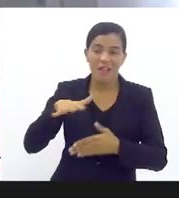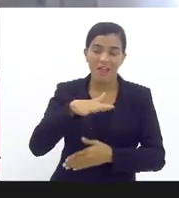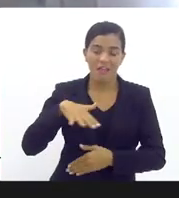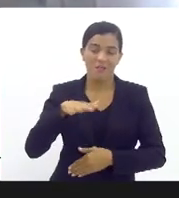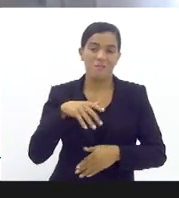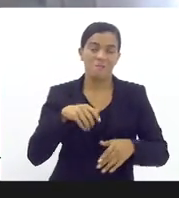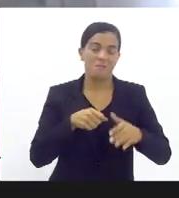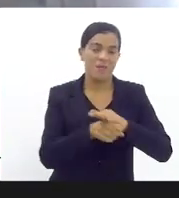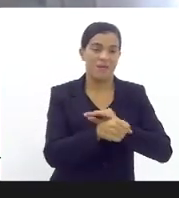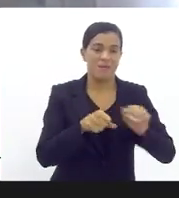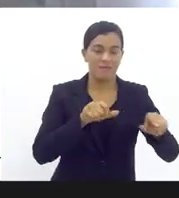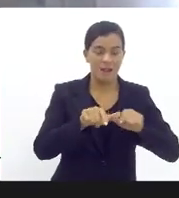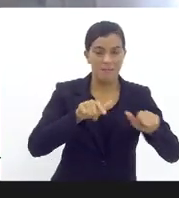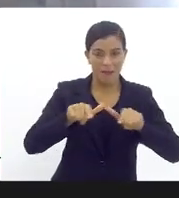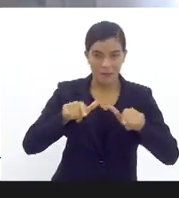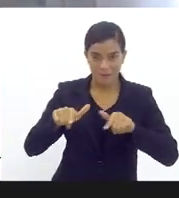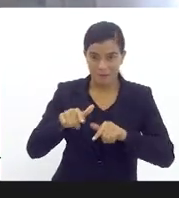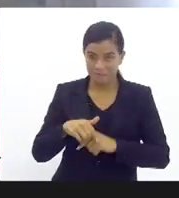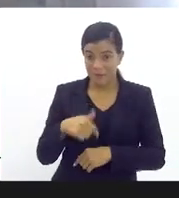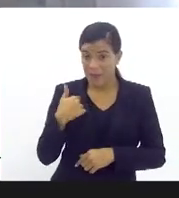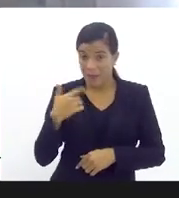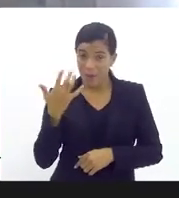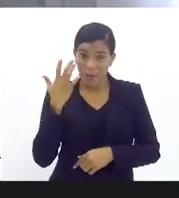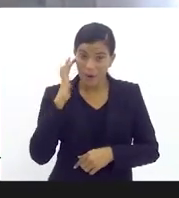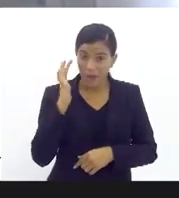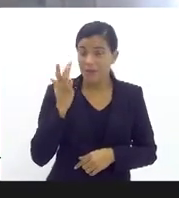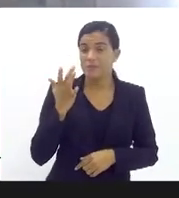por esses recortes, né? Então acho que